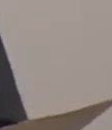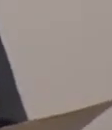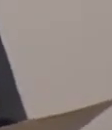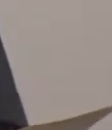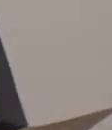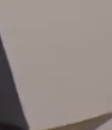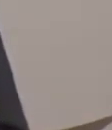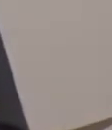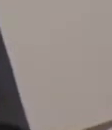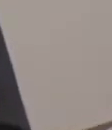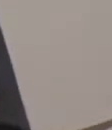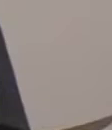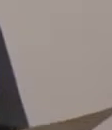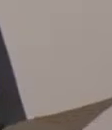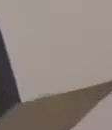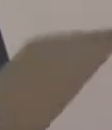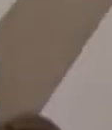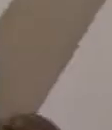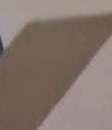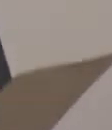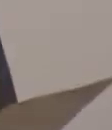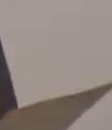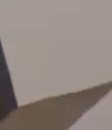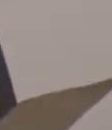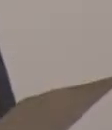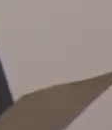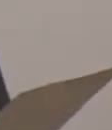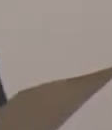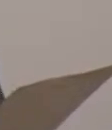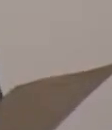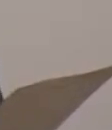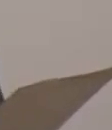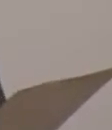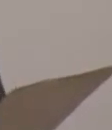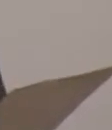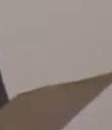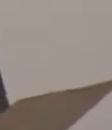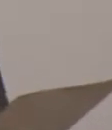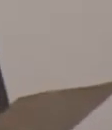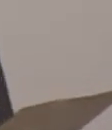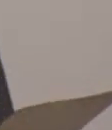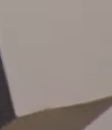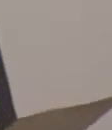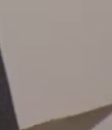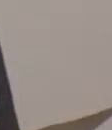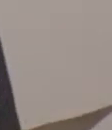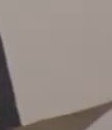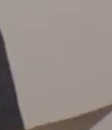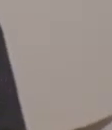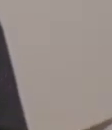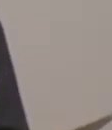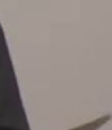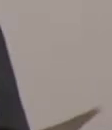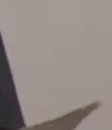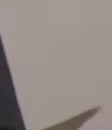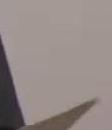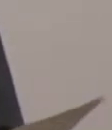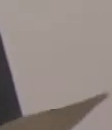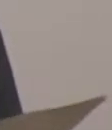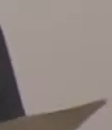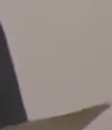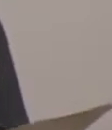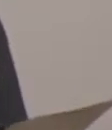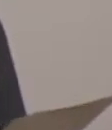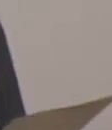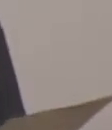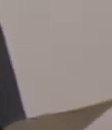Presidente Ronei, eu estive nessa primeira reunião, eu não estava representando a Câmara, né? Eu estava lá como presidente